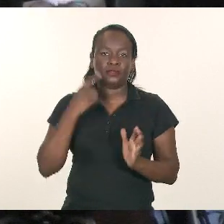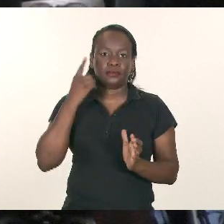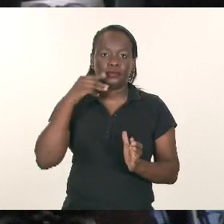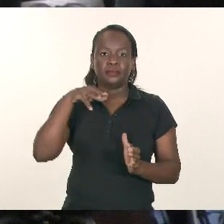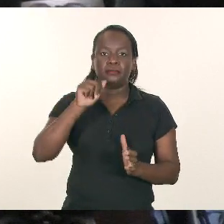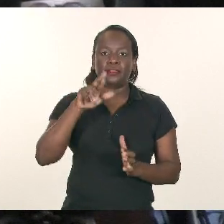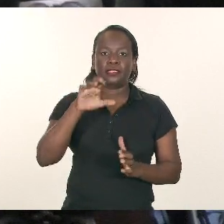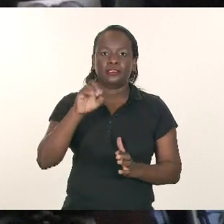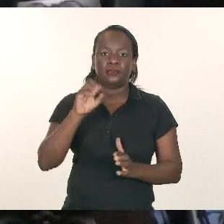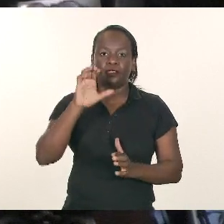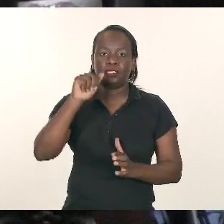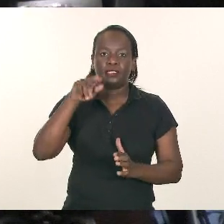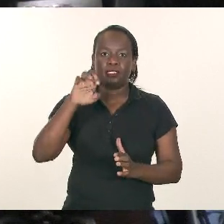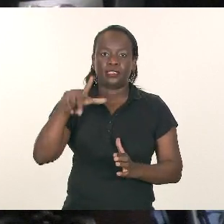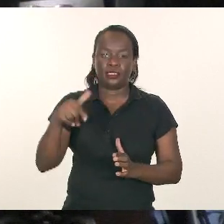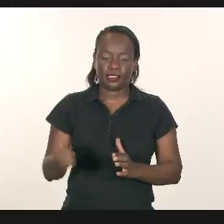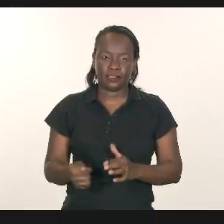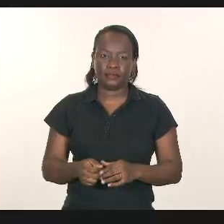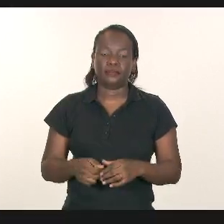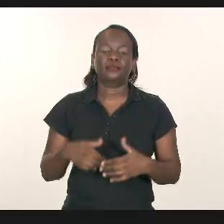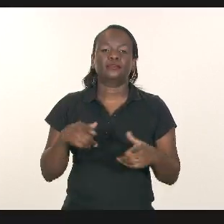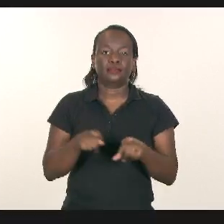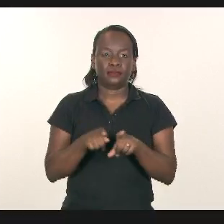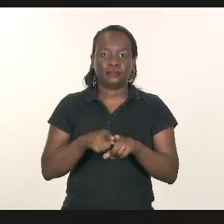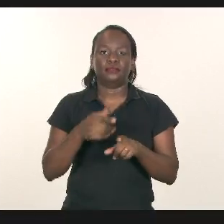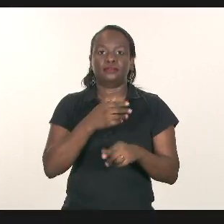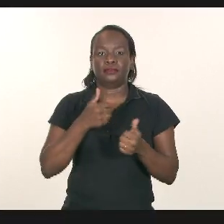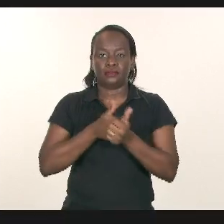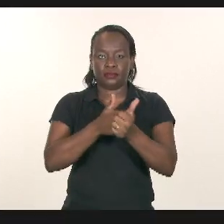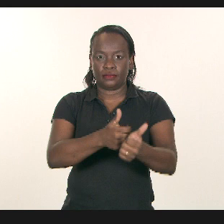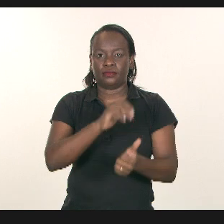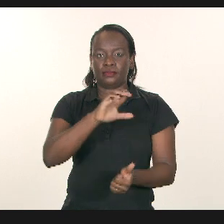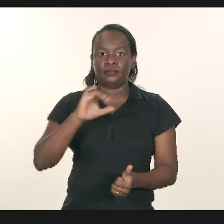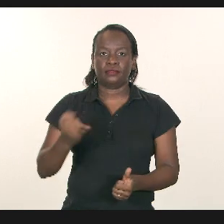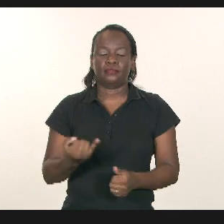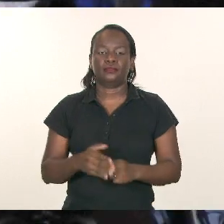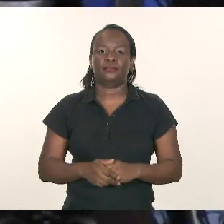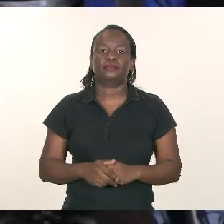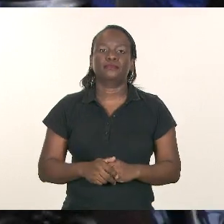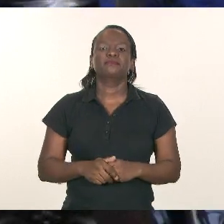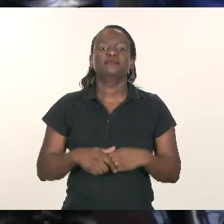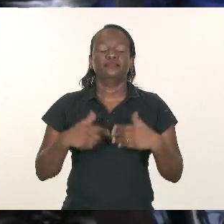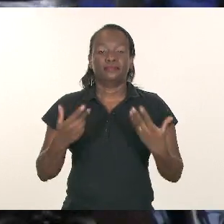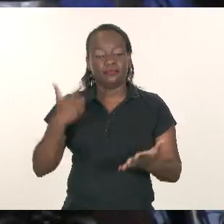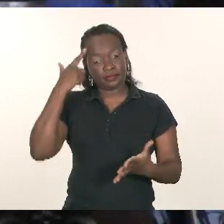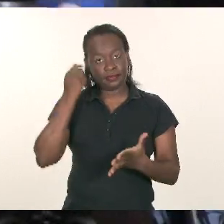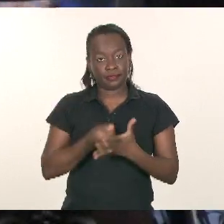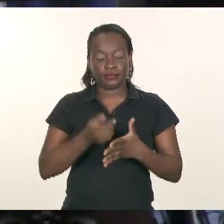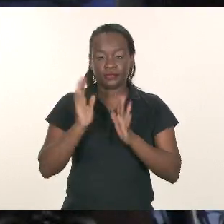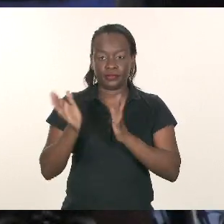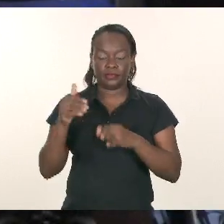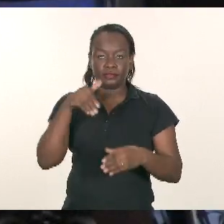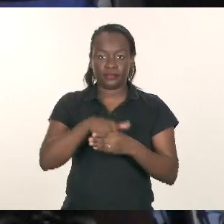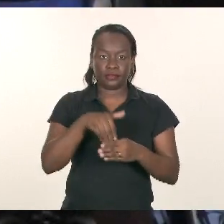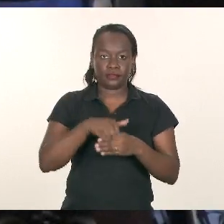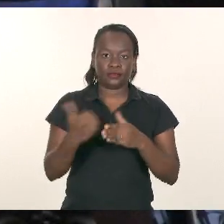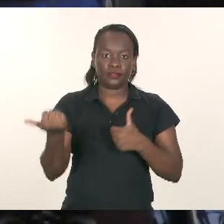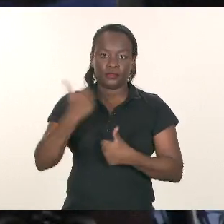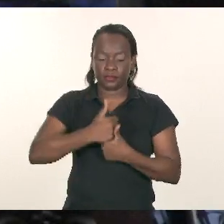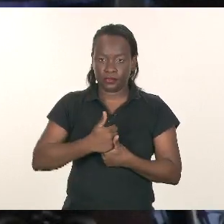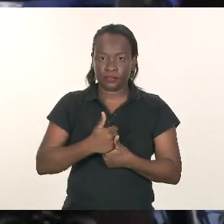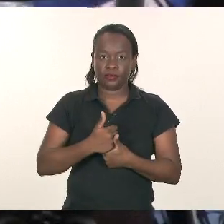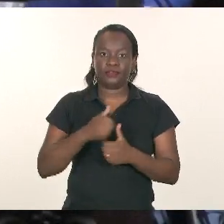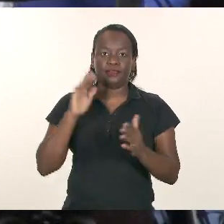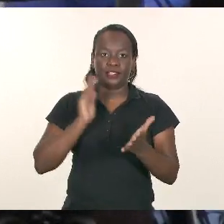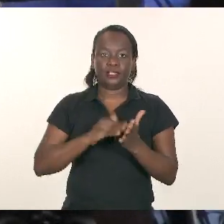Canela. Então, presidente, acompanho o parecer da CCJ. Os pareceres emitidos em votação substitutivo,